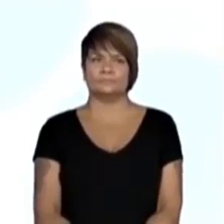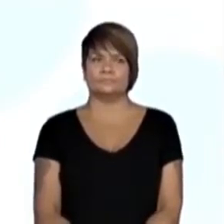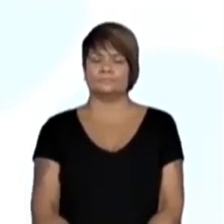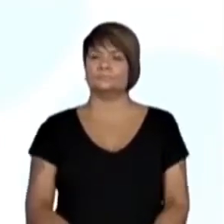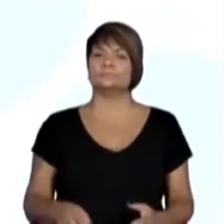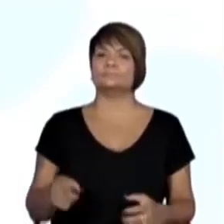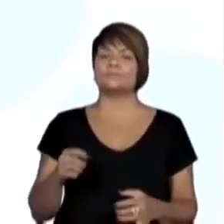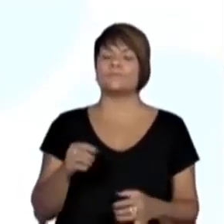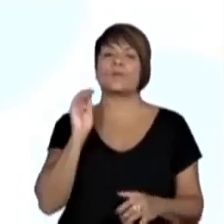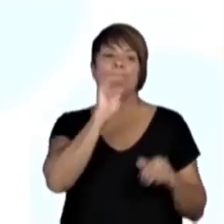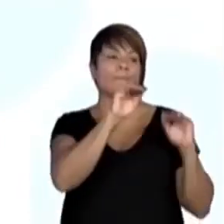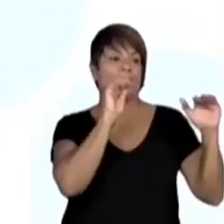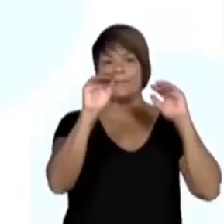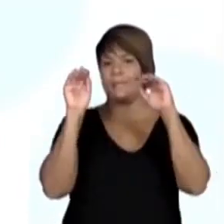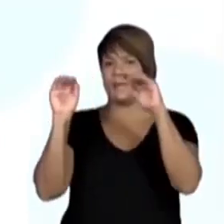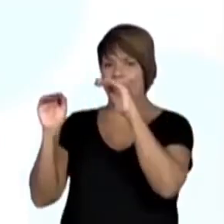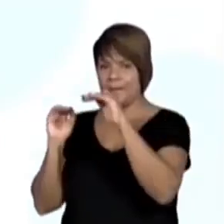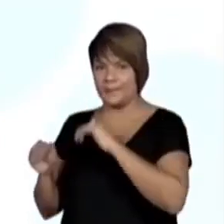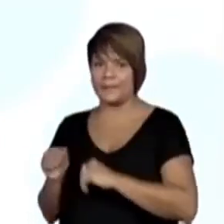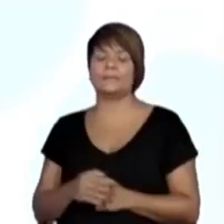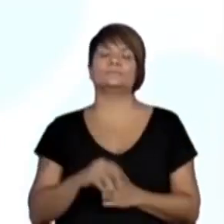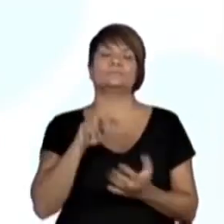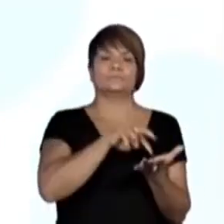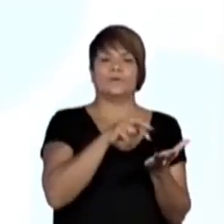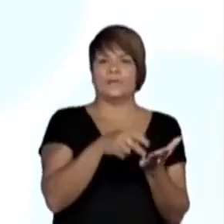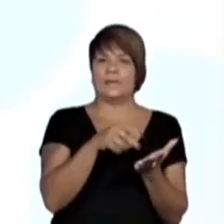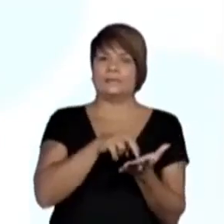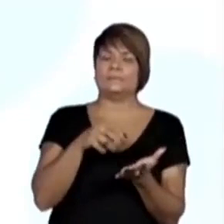Estou falando pega-pega, amarelinha.